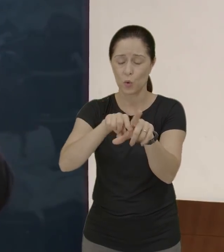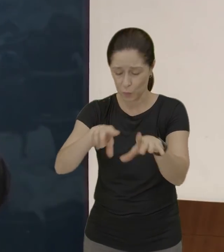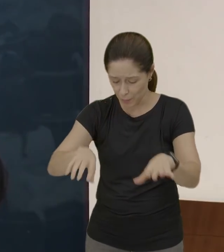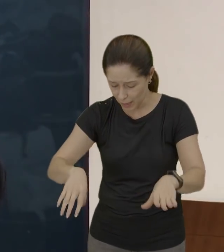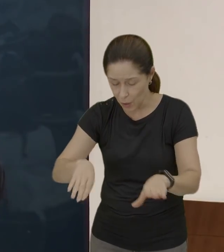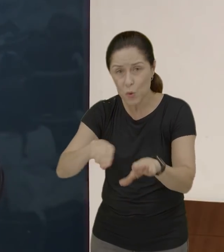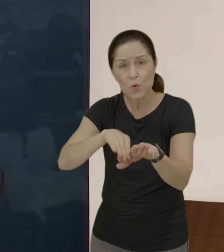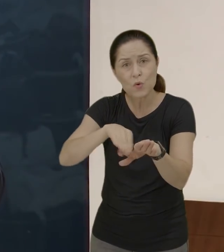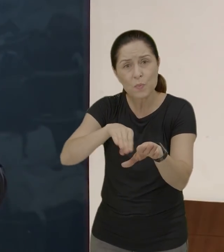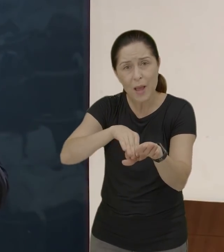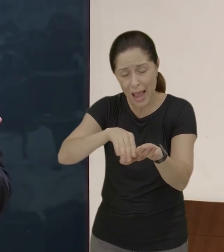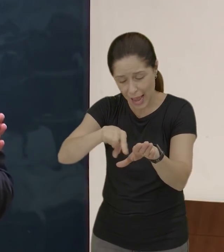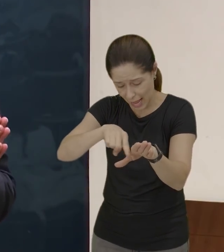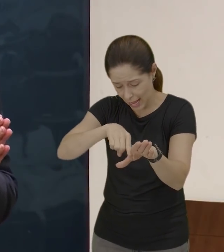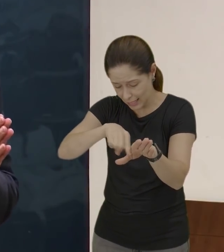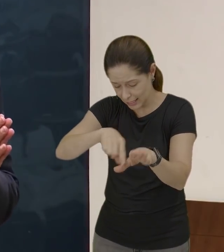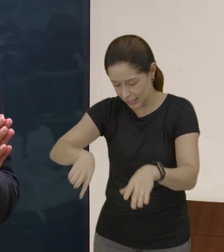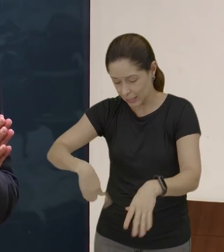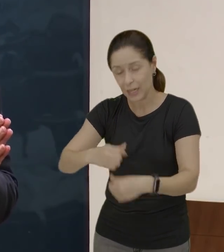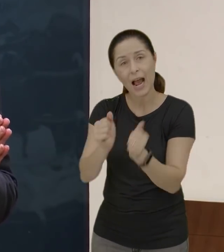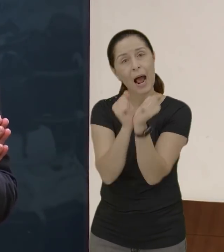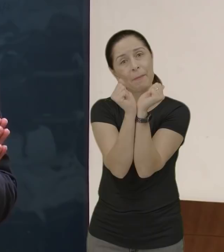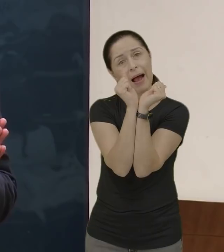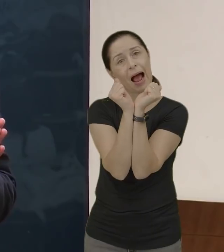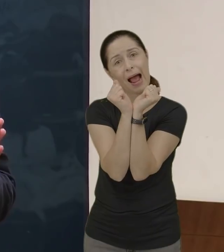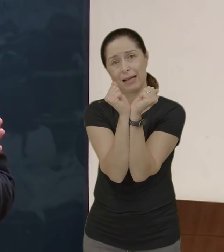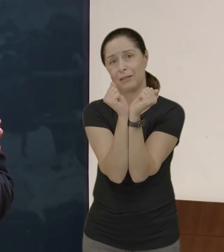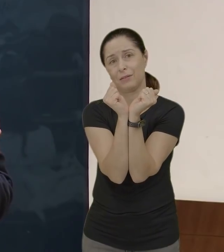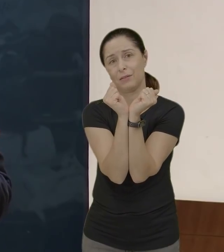e o filho voluntariamente foi para a cruz.